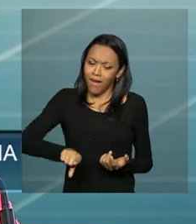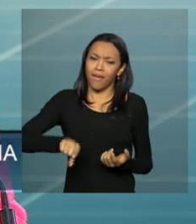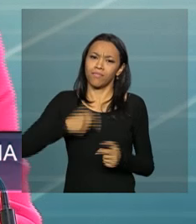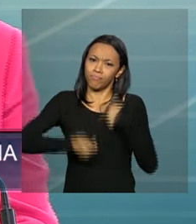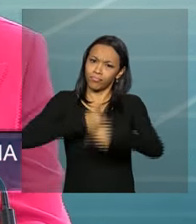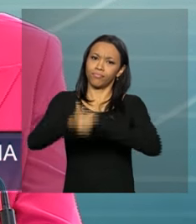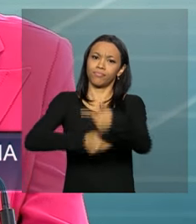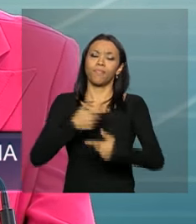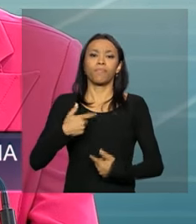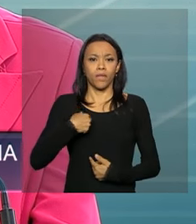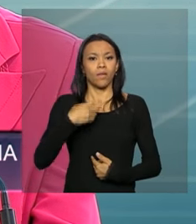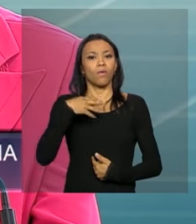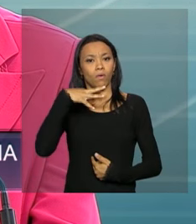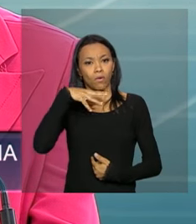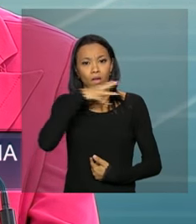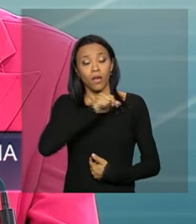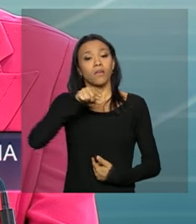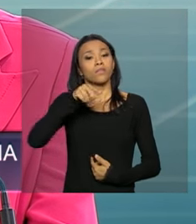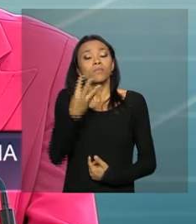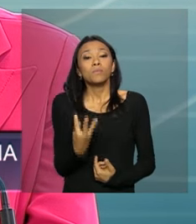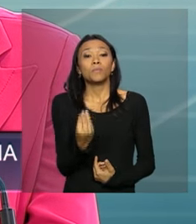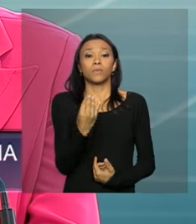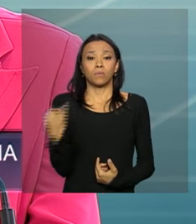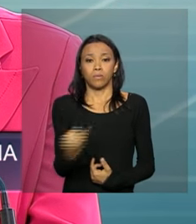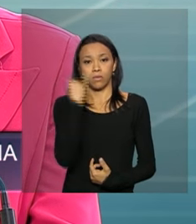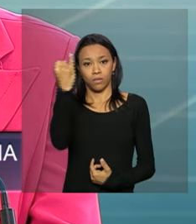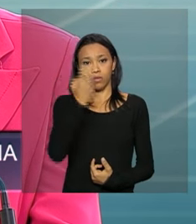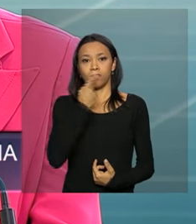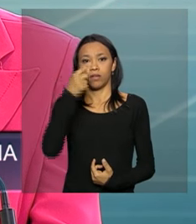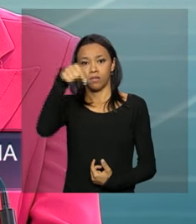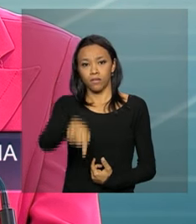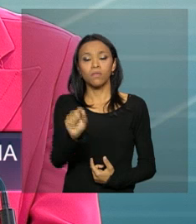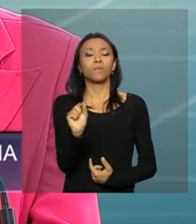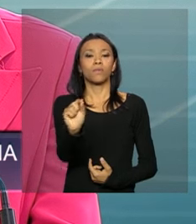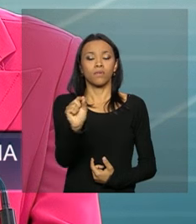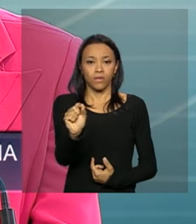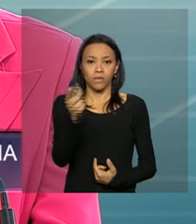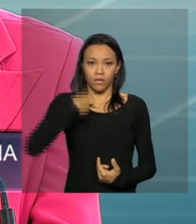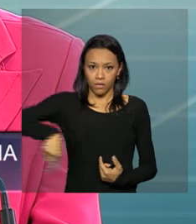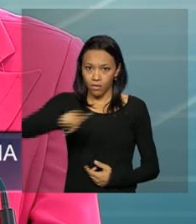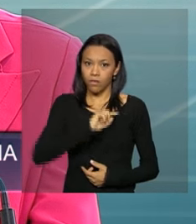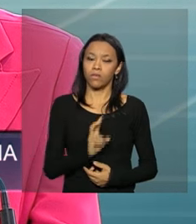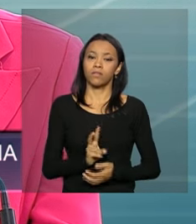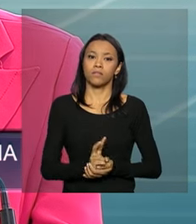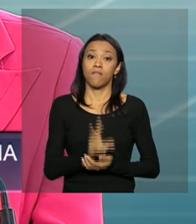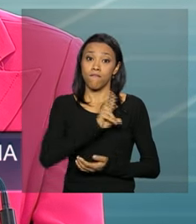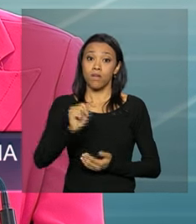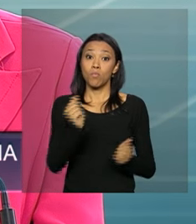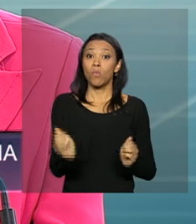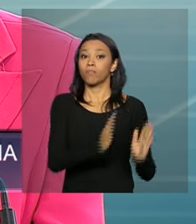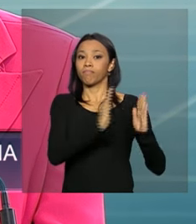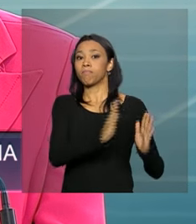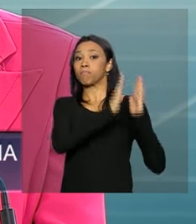considero muito importante destacar que nós iremos para uma segunda etapa